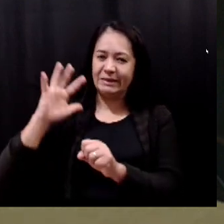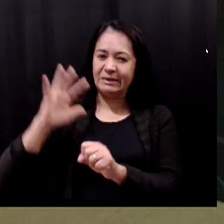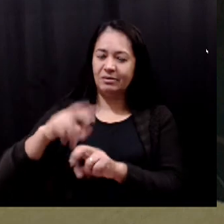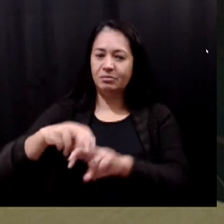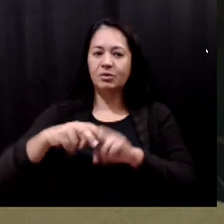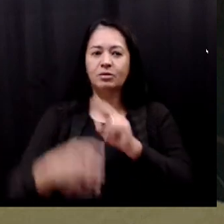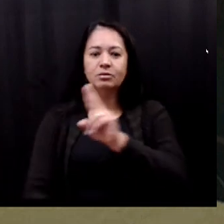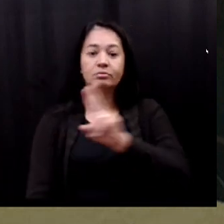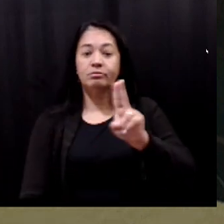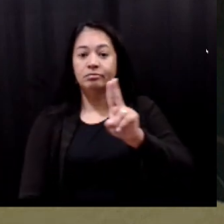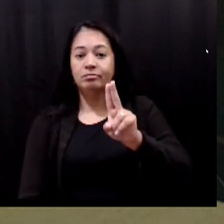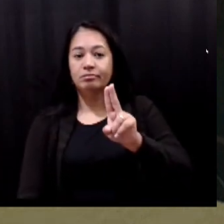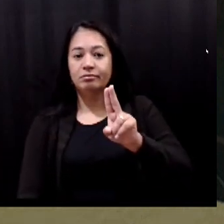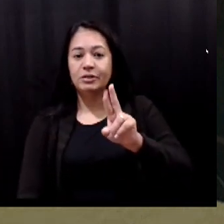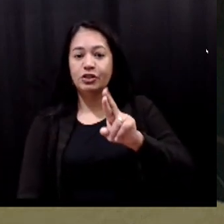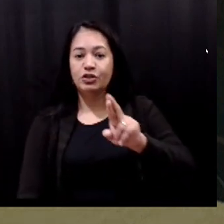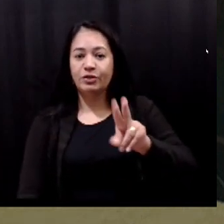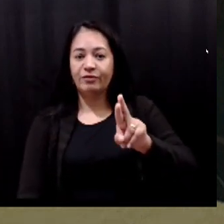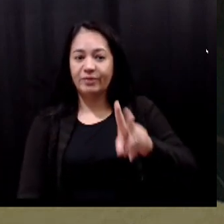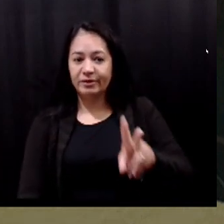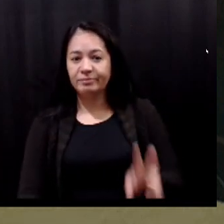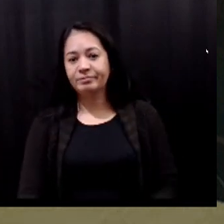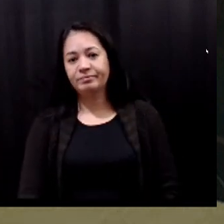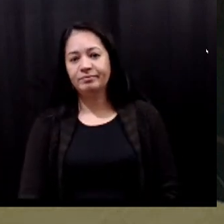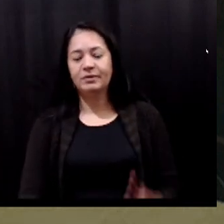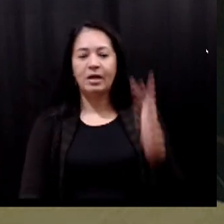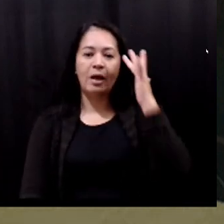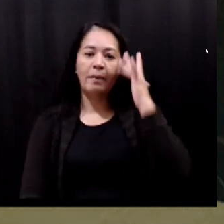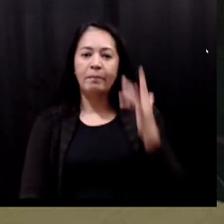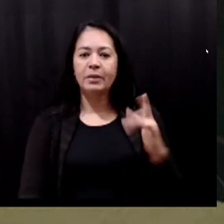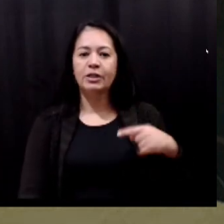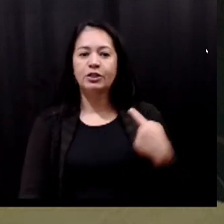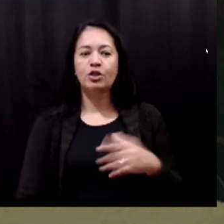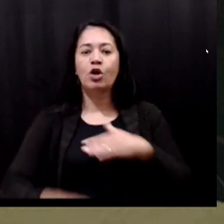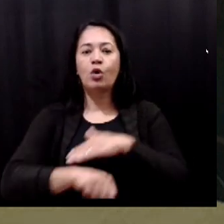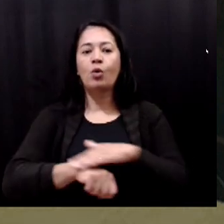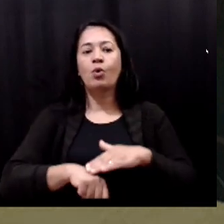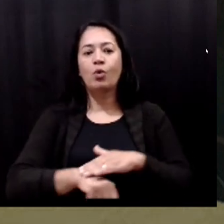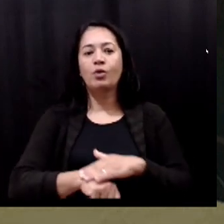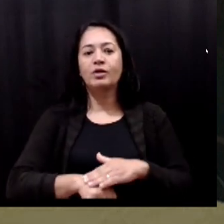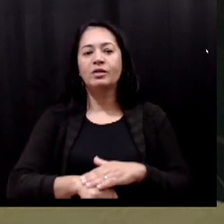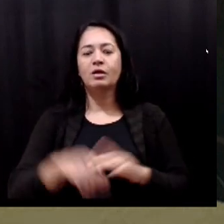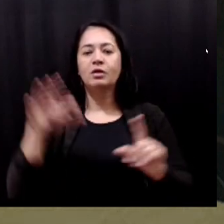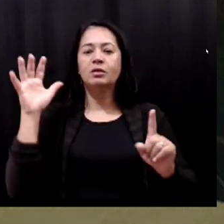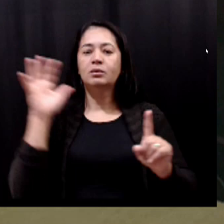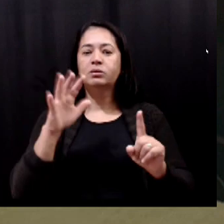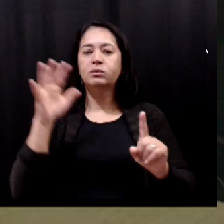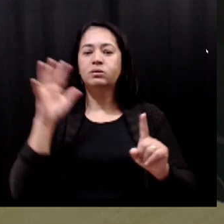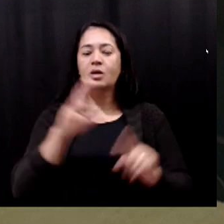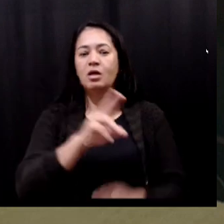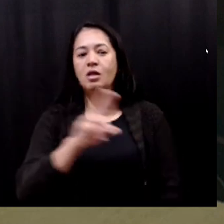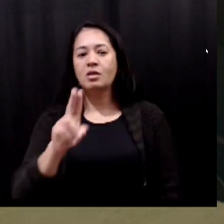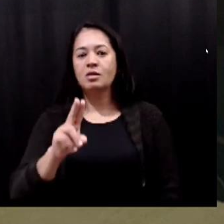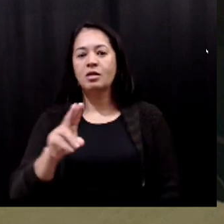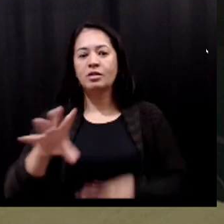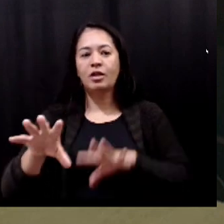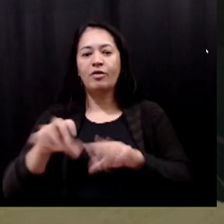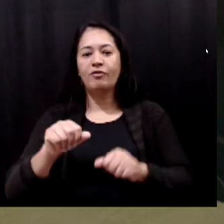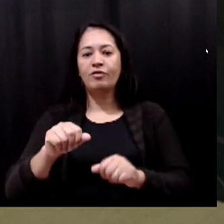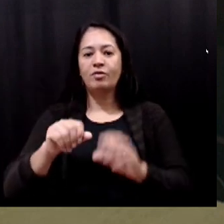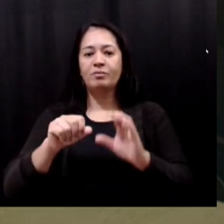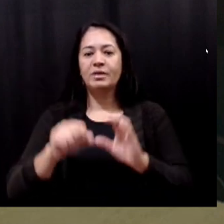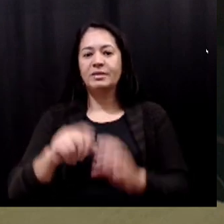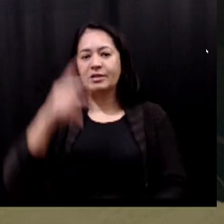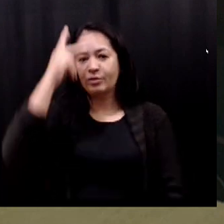ser diferente. Então, amanhã a gente vai conversar sobre a influência dos nomes na formação da identidade,